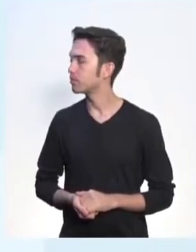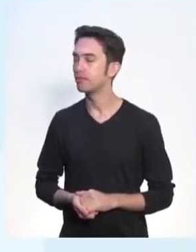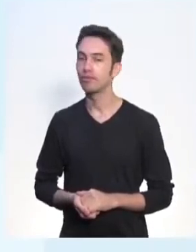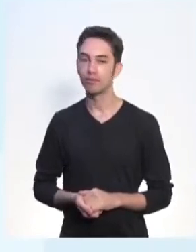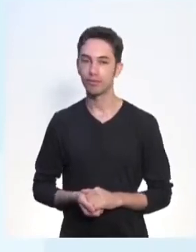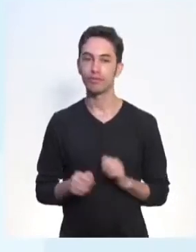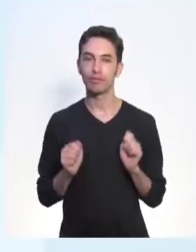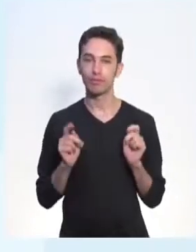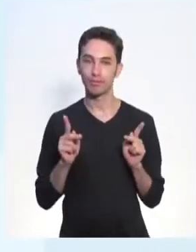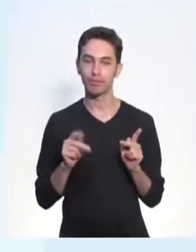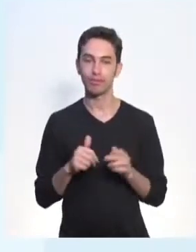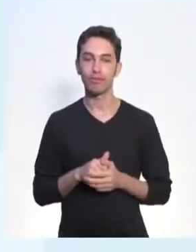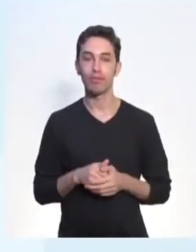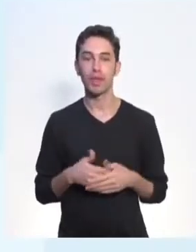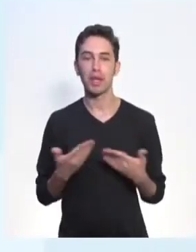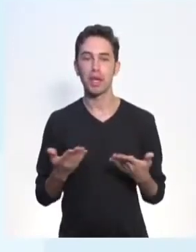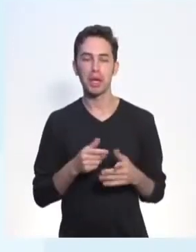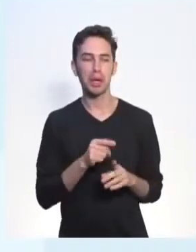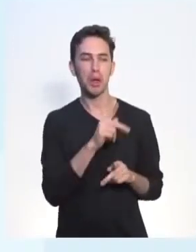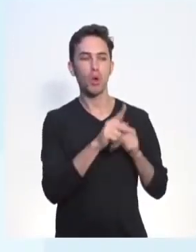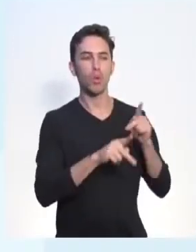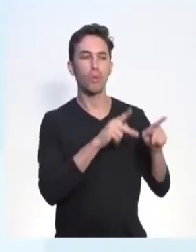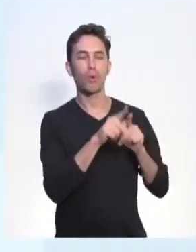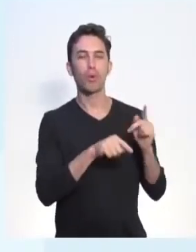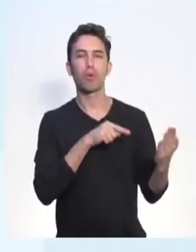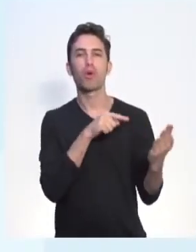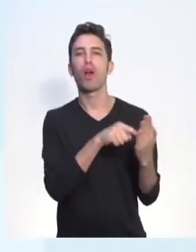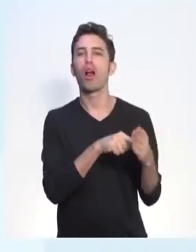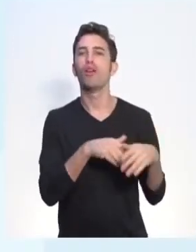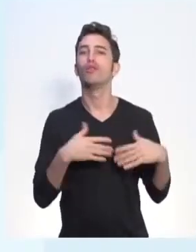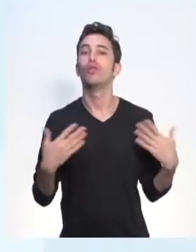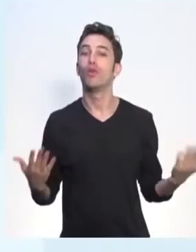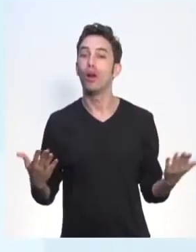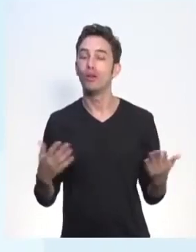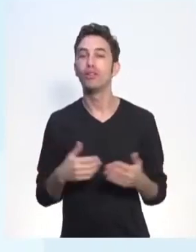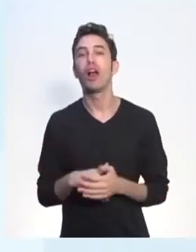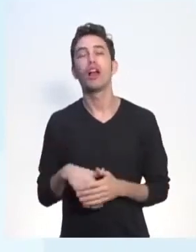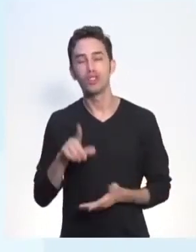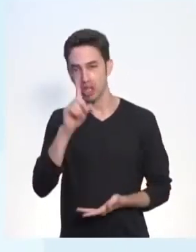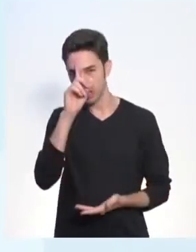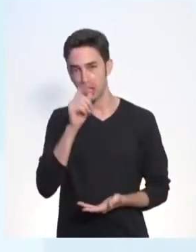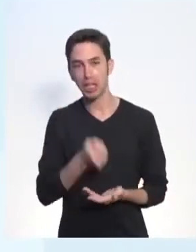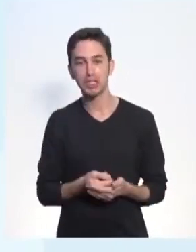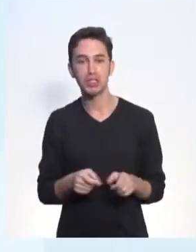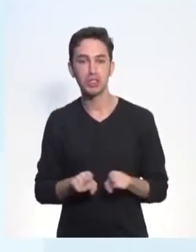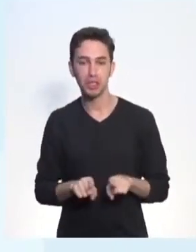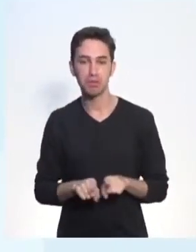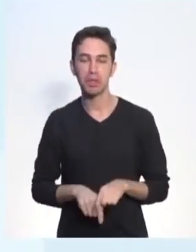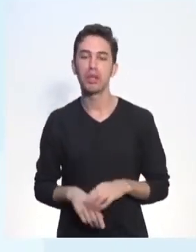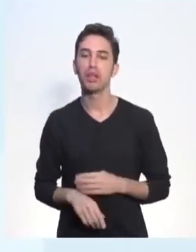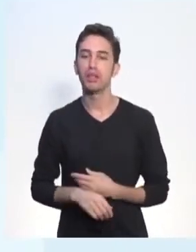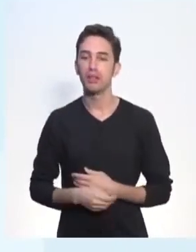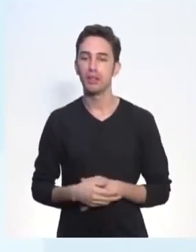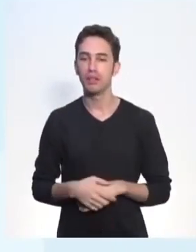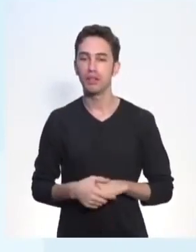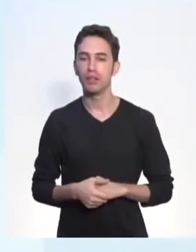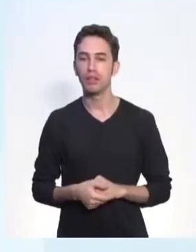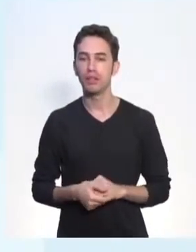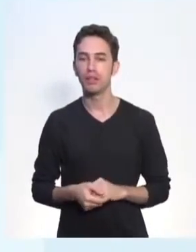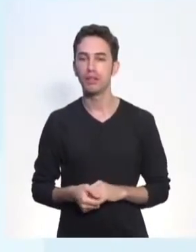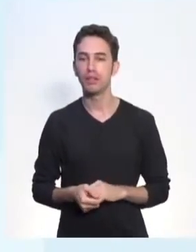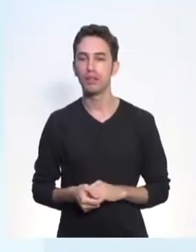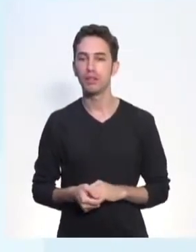Ok? E para quem essas notícias serão direcionadas, nós também já colocamos. Então,